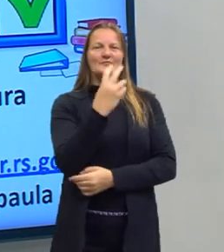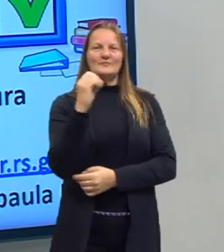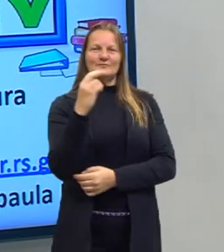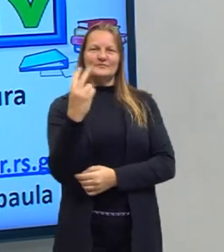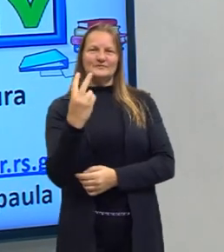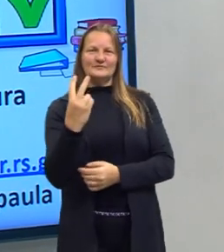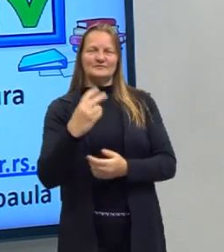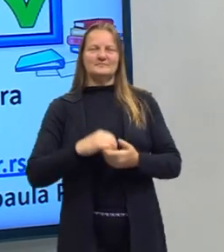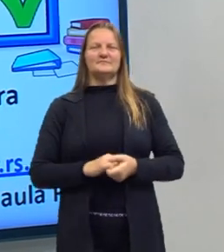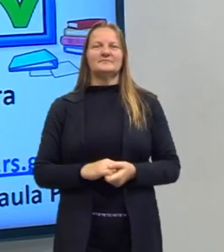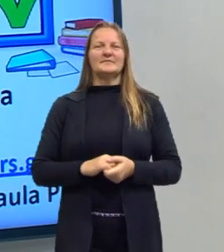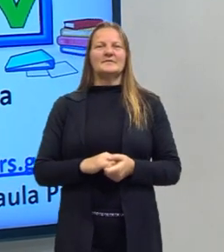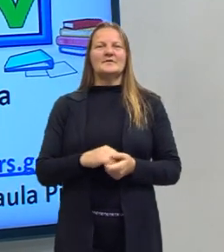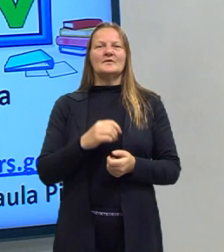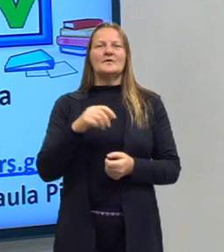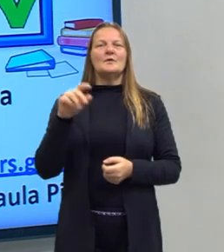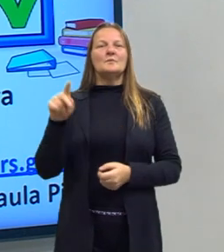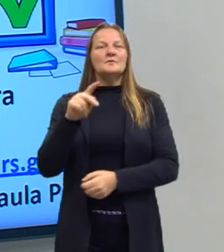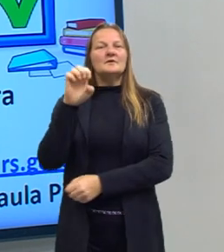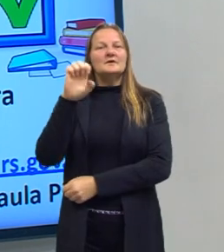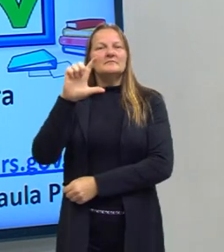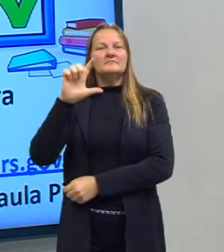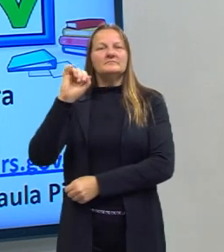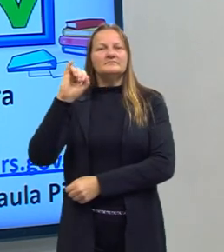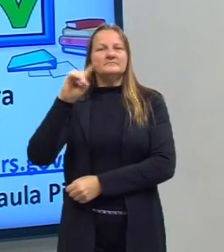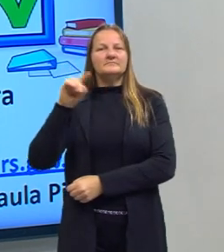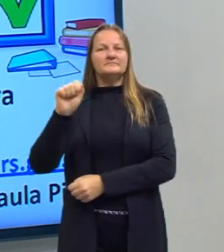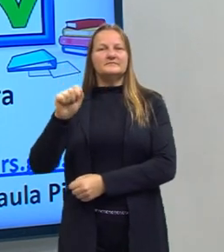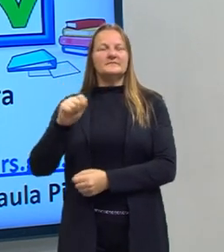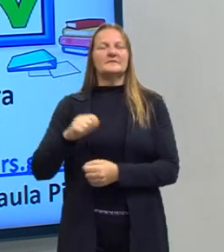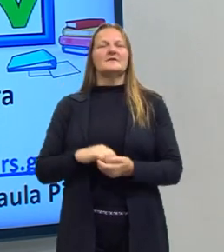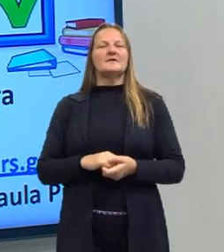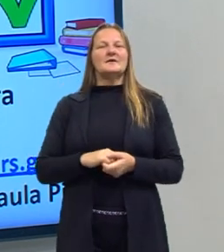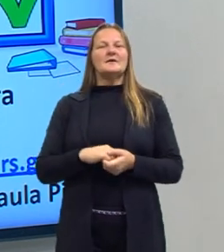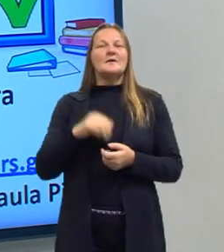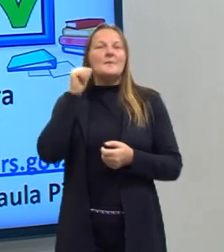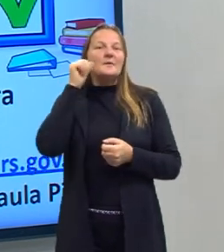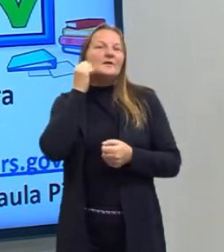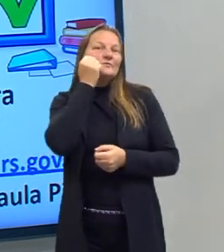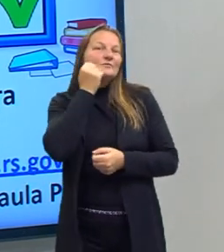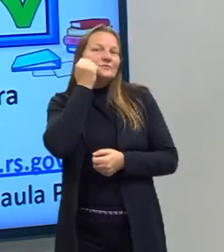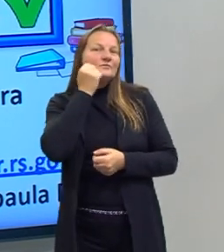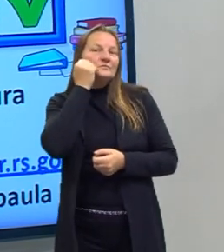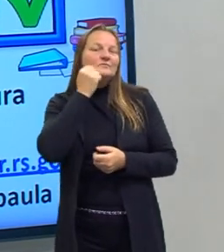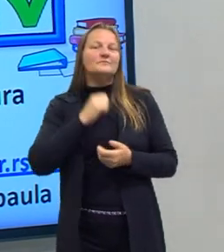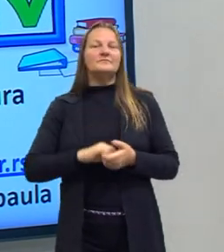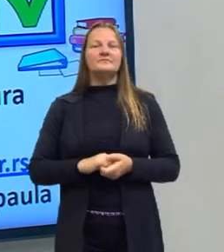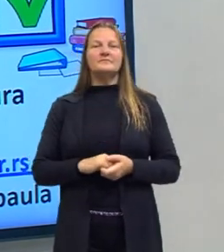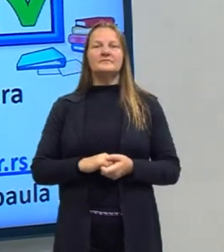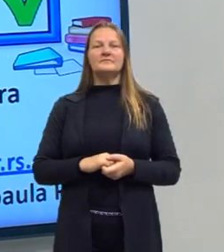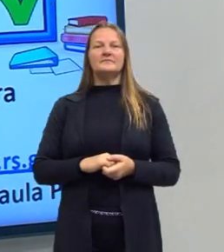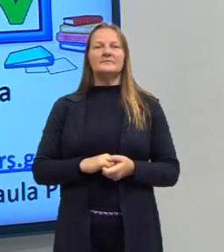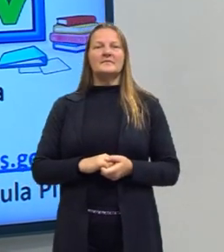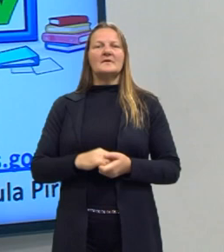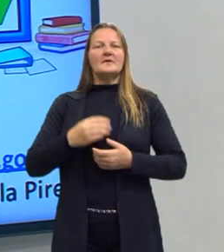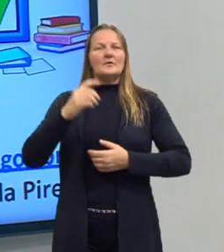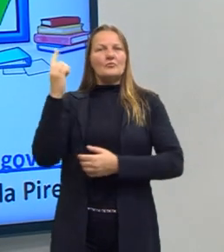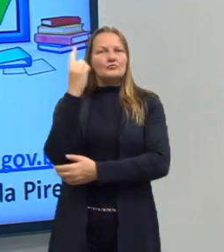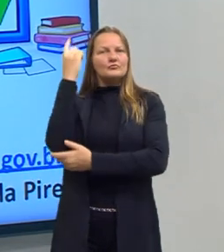2022 sua Professor realizada Fontoura sou uma mulher negra alta